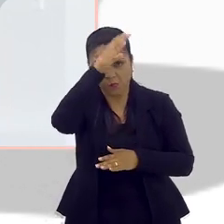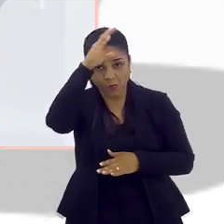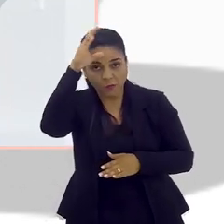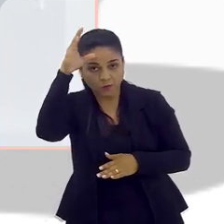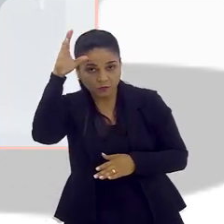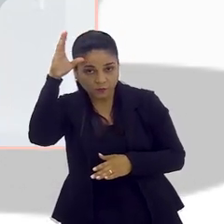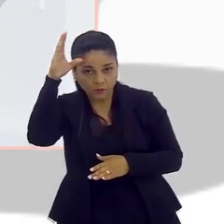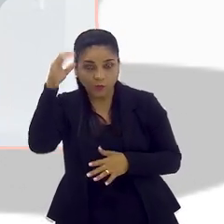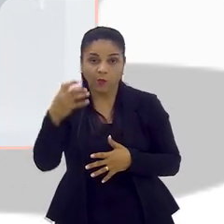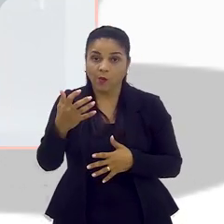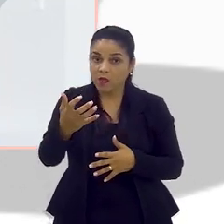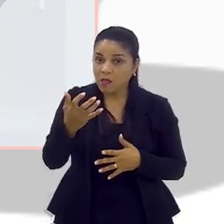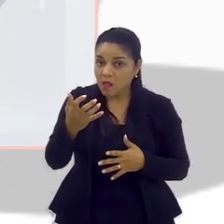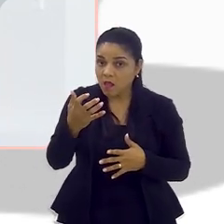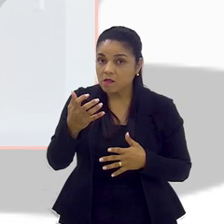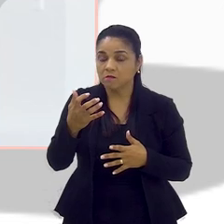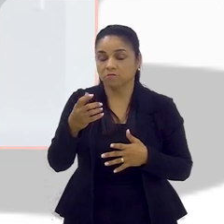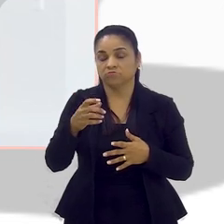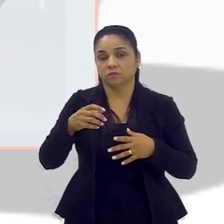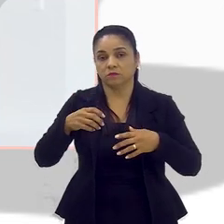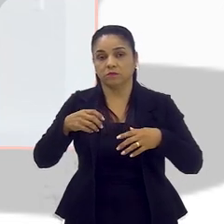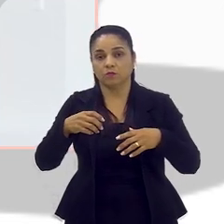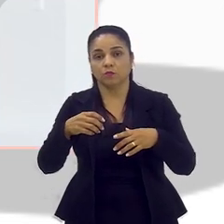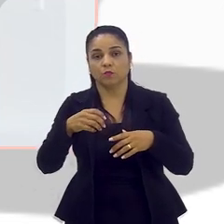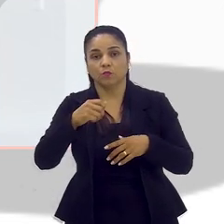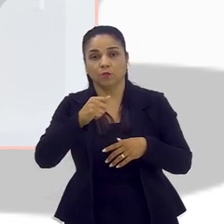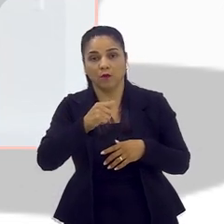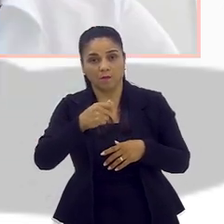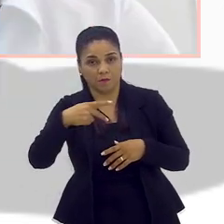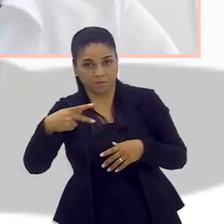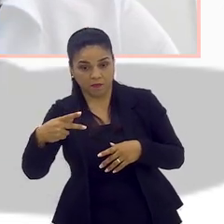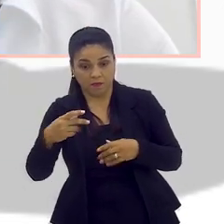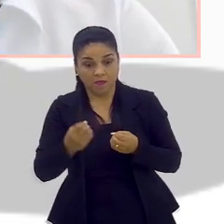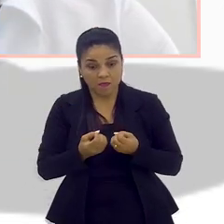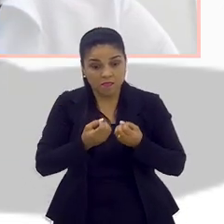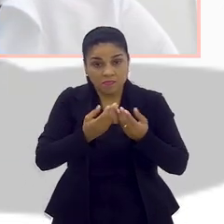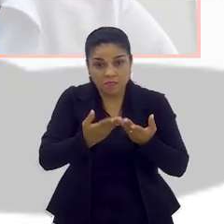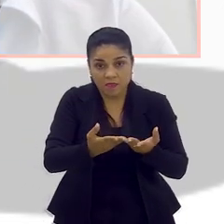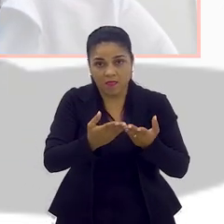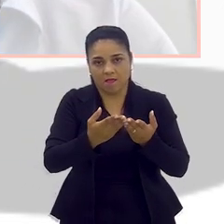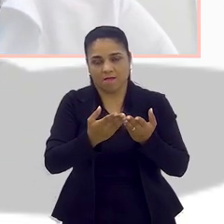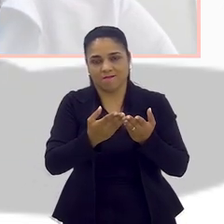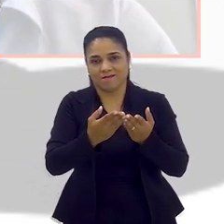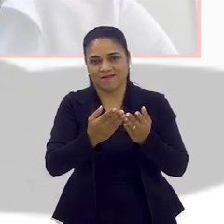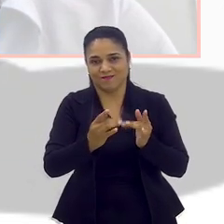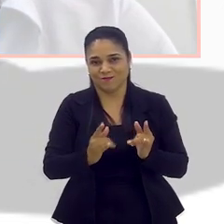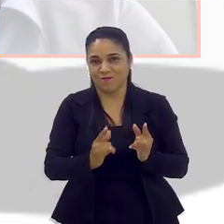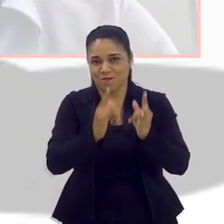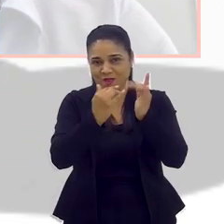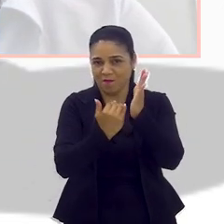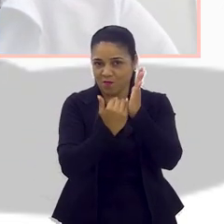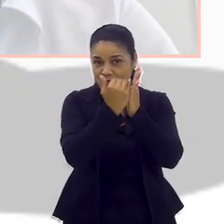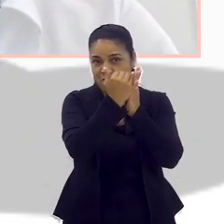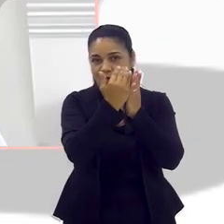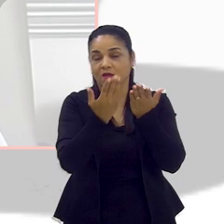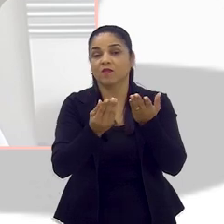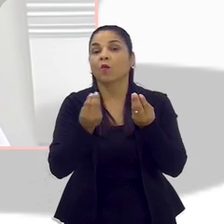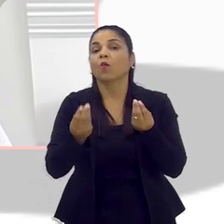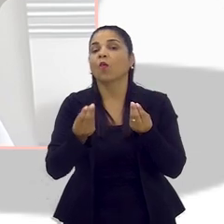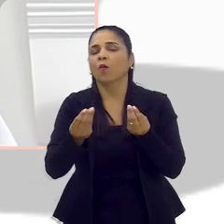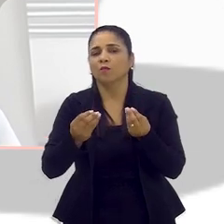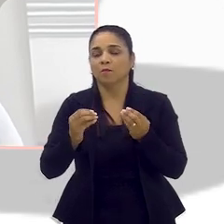né? O consumidor queira de fato que esse entregador vá. O que que diz nesse seu projeto em relação às gorjetas,